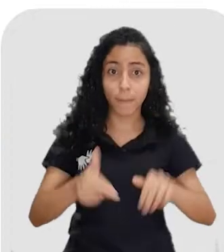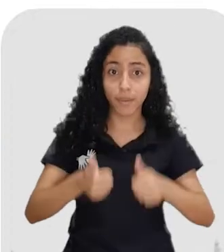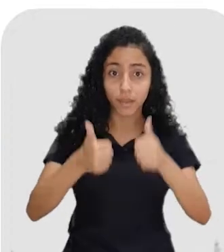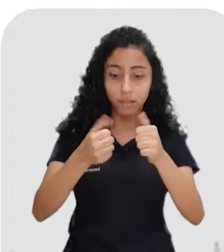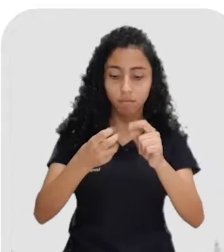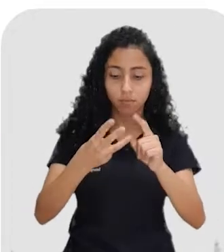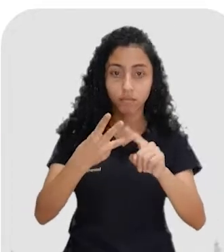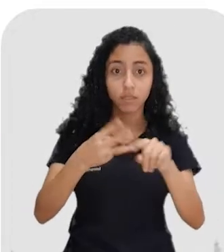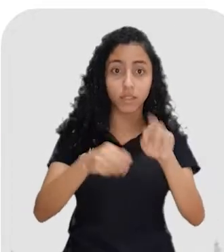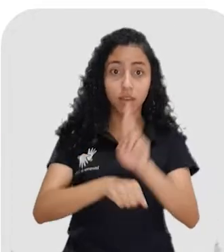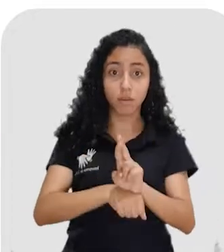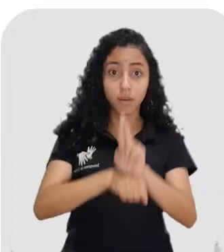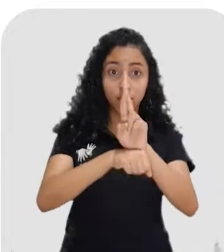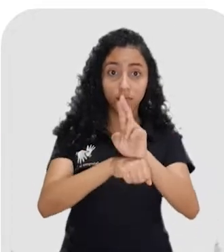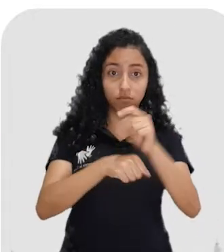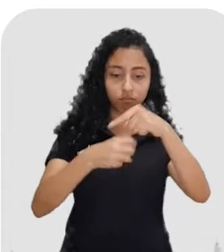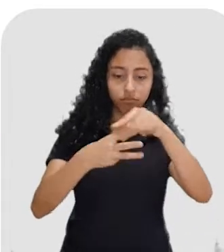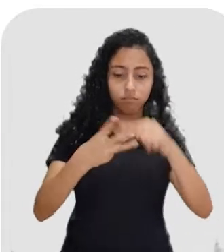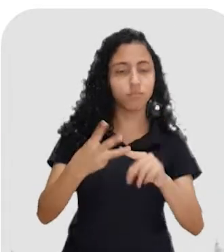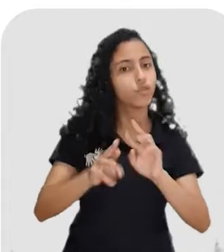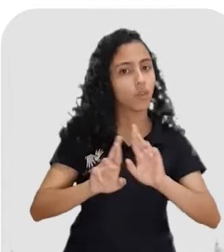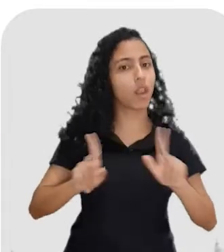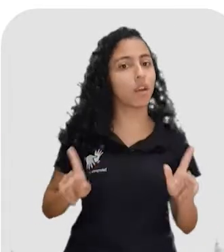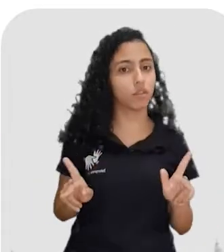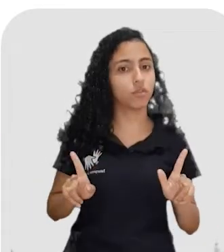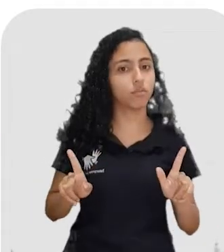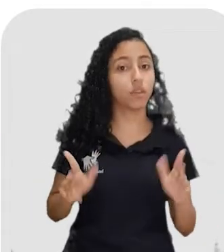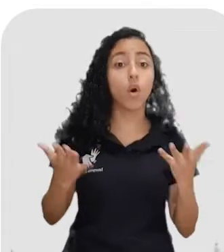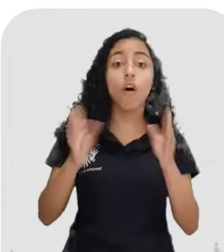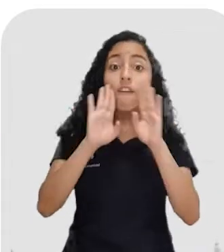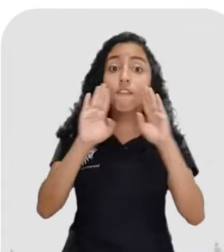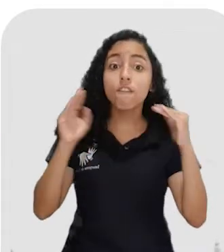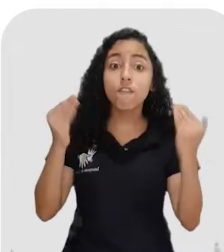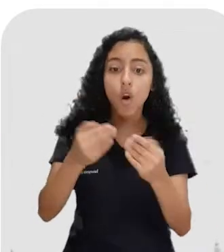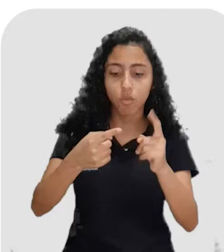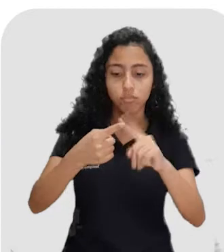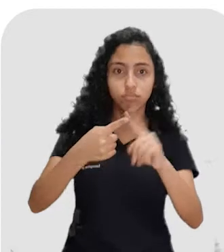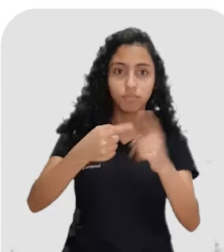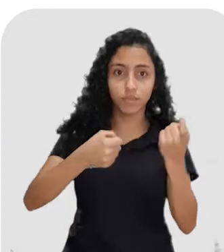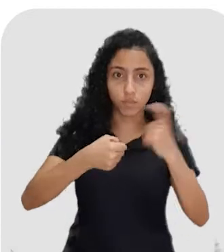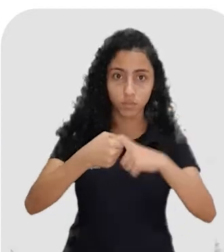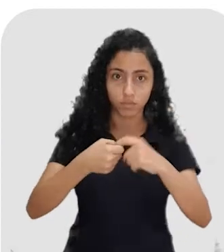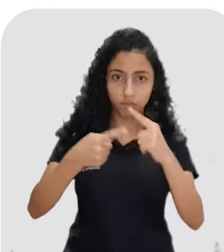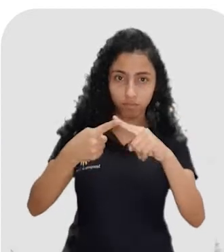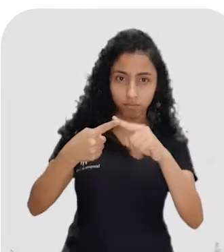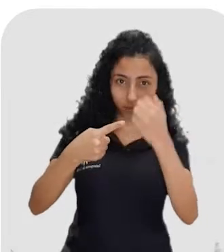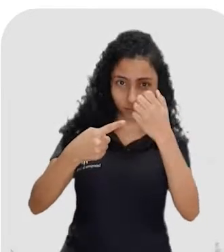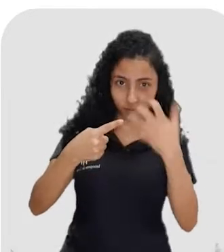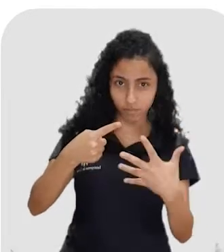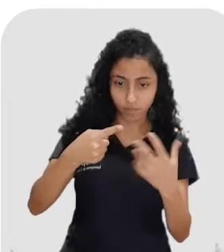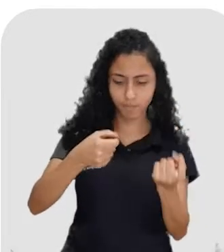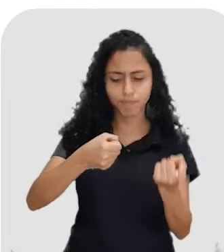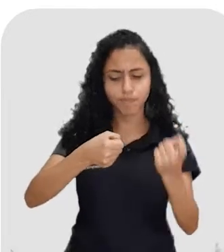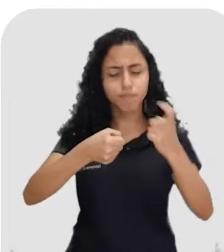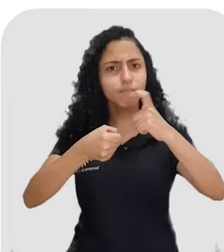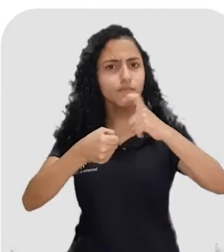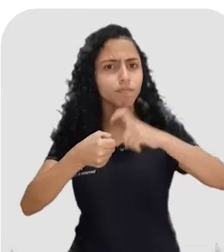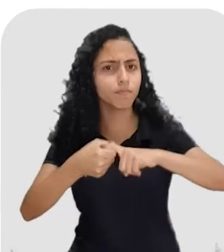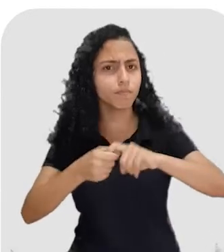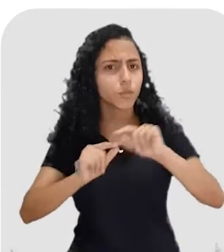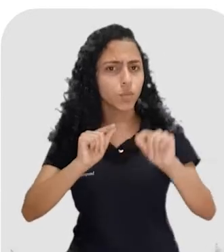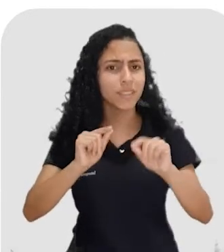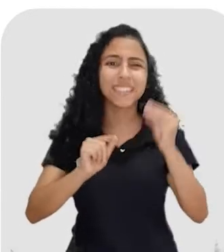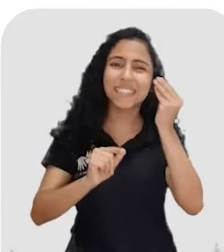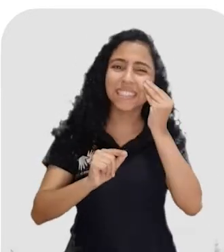restauração, reabilitação e recuperação, que não são sinônimos. Como o foco da nossa aula é a restauração, eu vou começar falando sobre